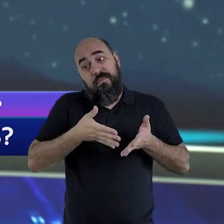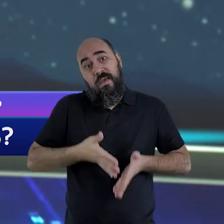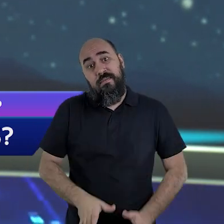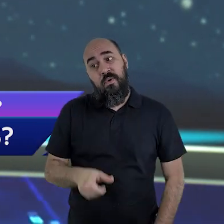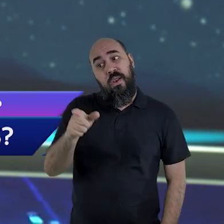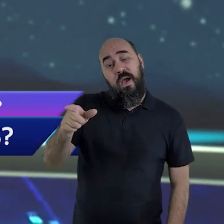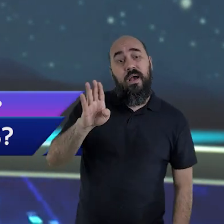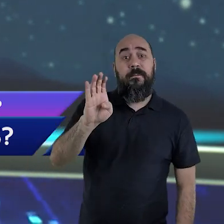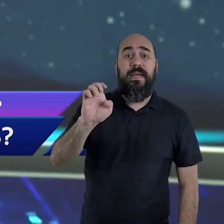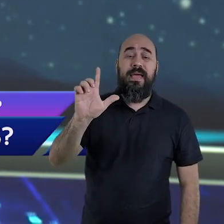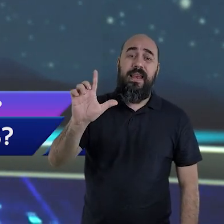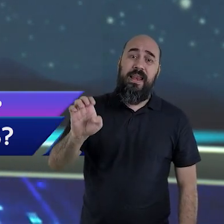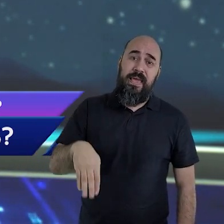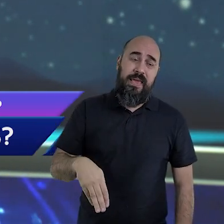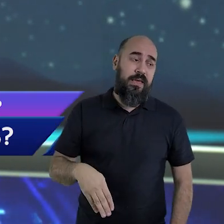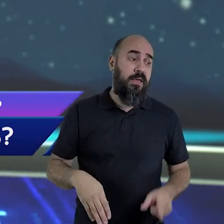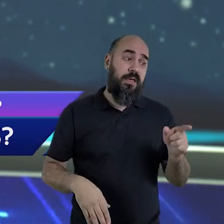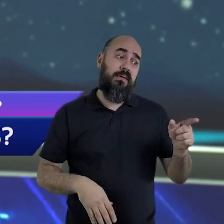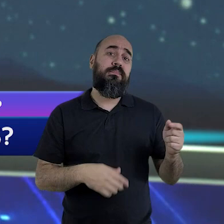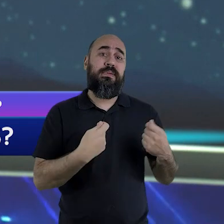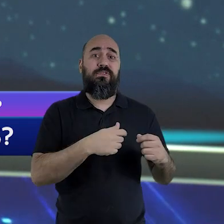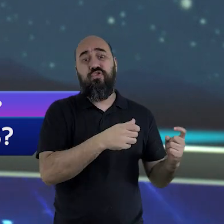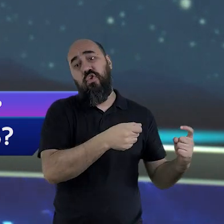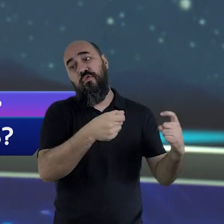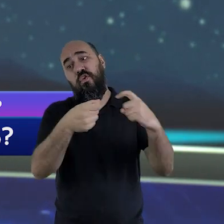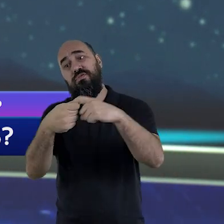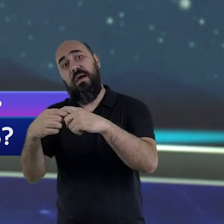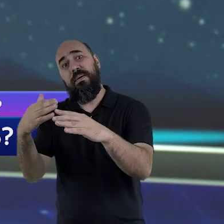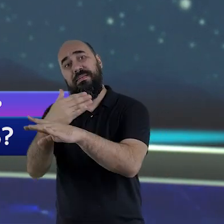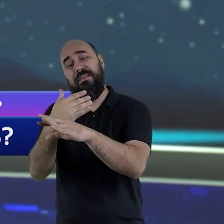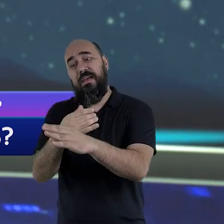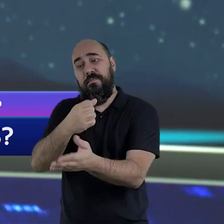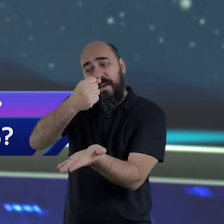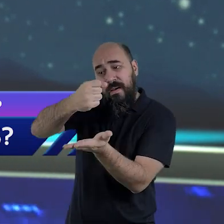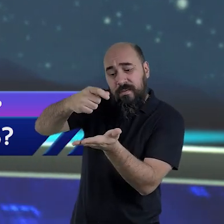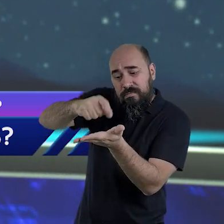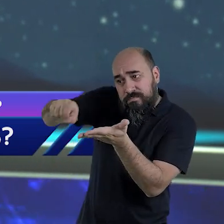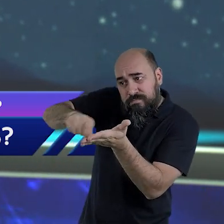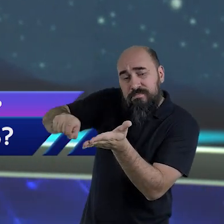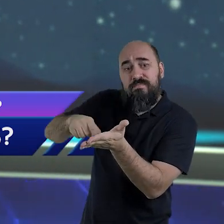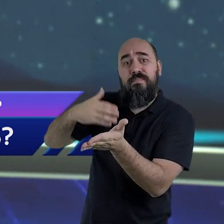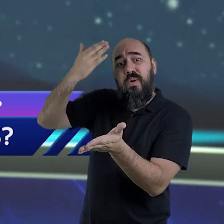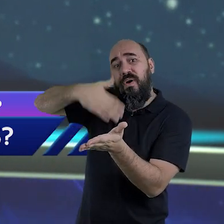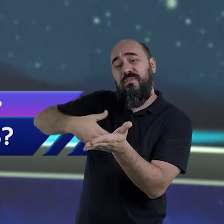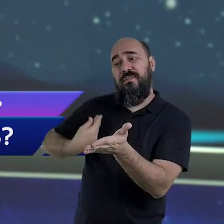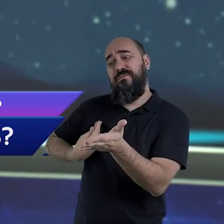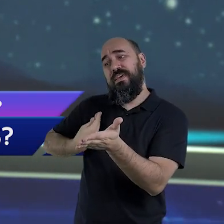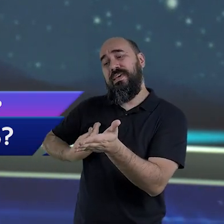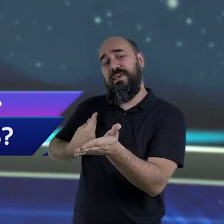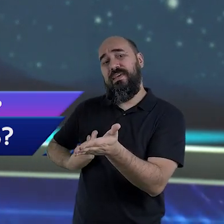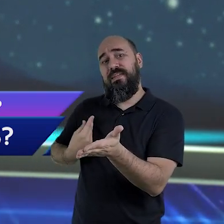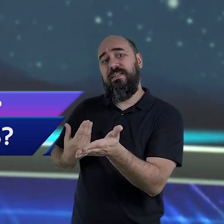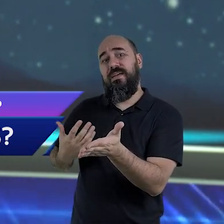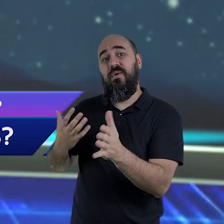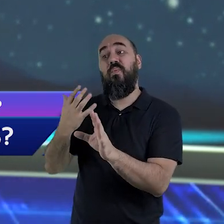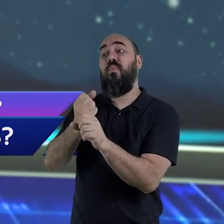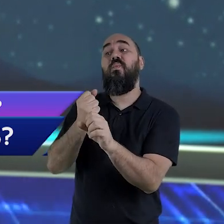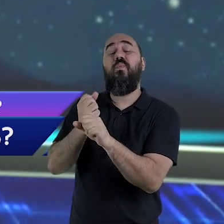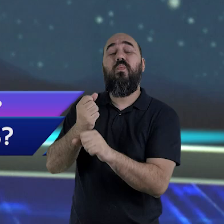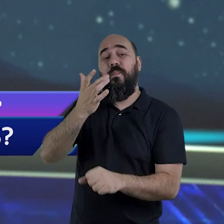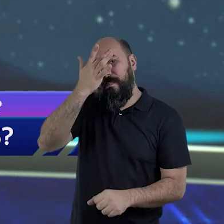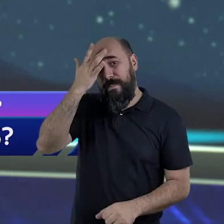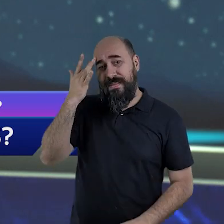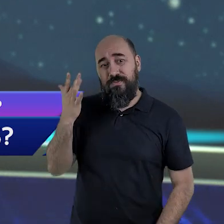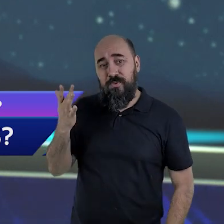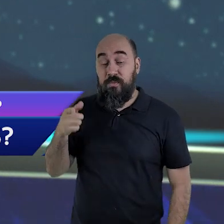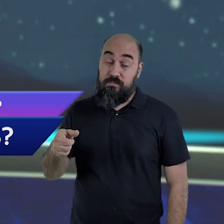Belém, tiveram que voltar na cidade para o seu registro. O decreto aconteceu na